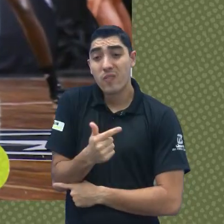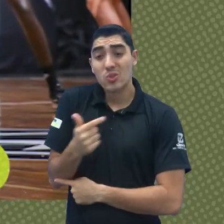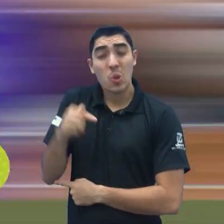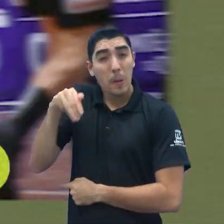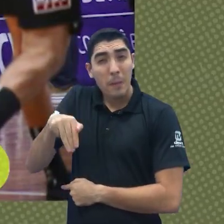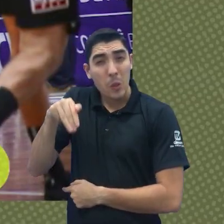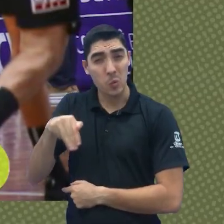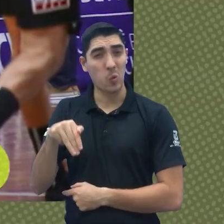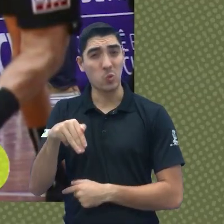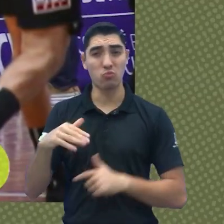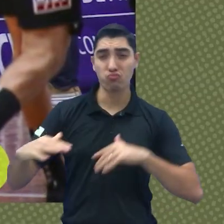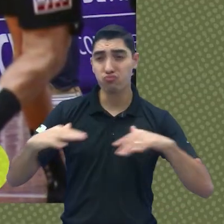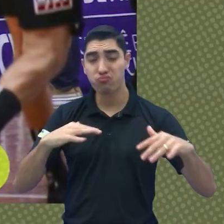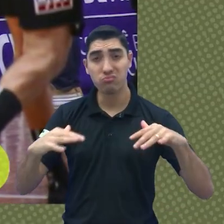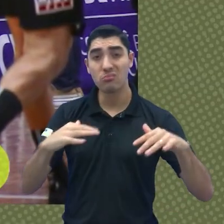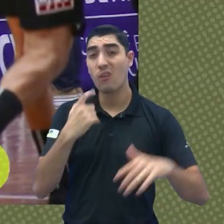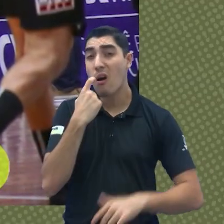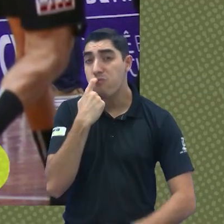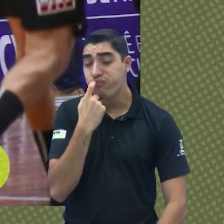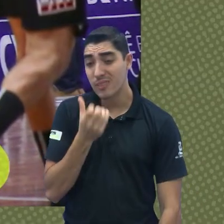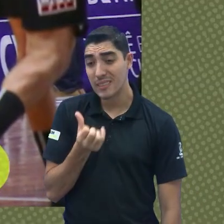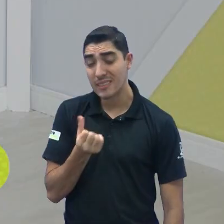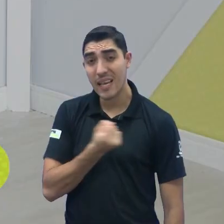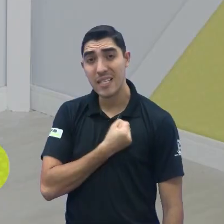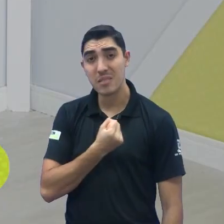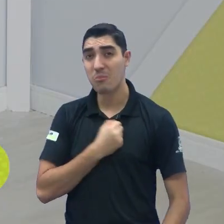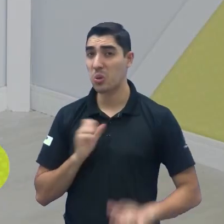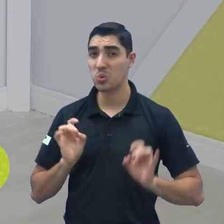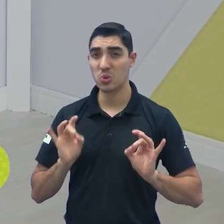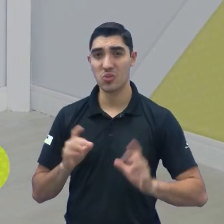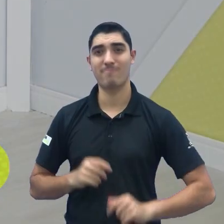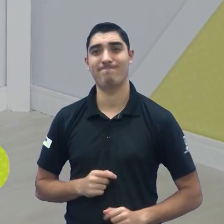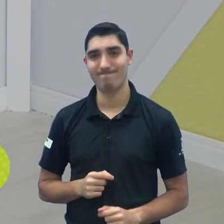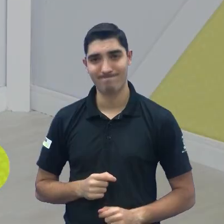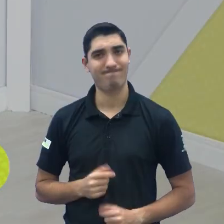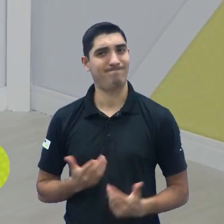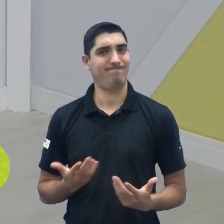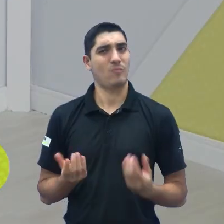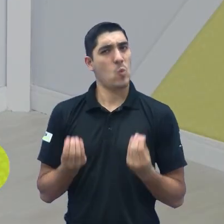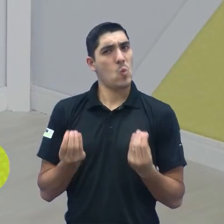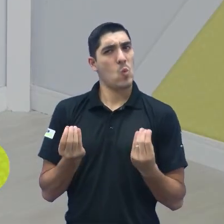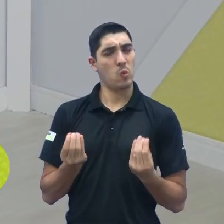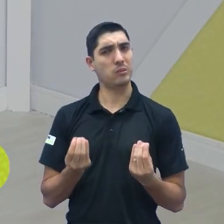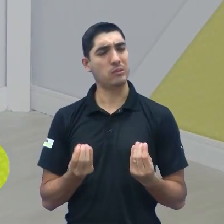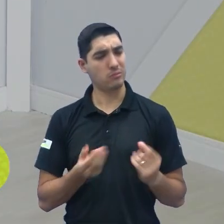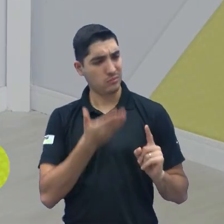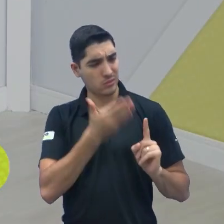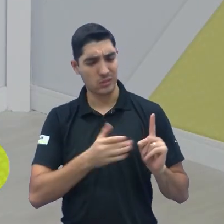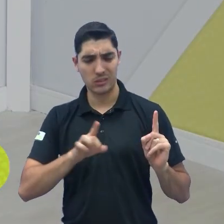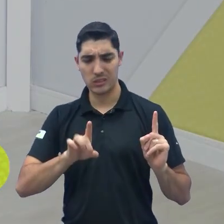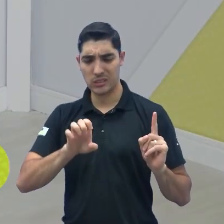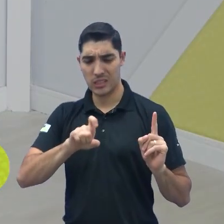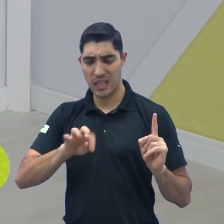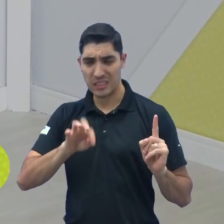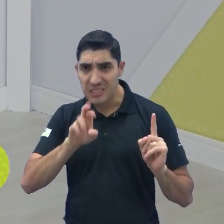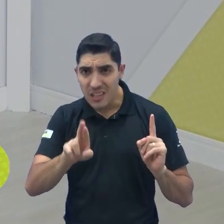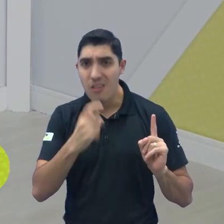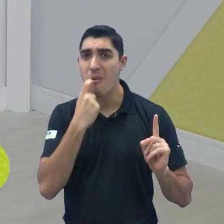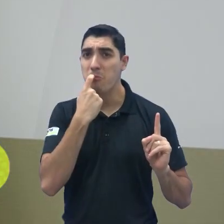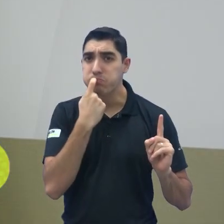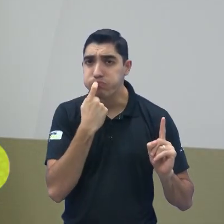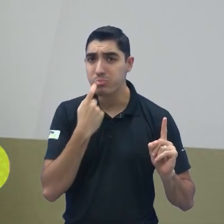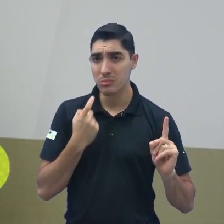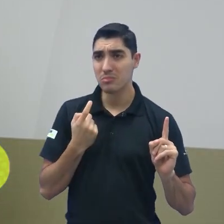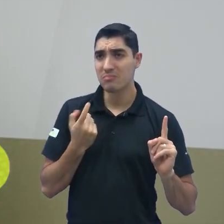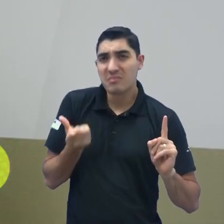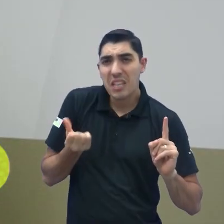apenas 6 pontos em toda a partida. É pouco demais o Dexter McClanahan anotar só 6 pontos em 22 minutos de partida, né, Dudu?